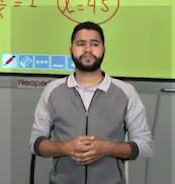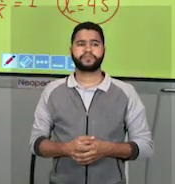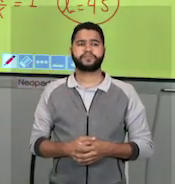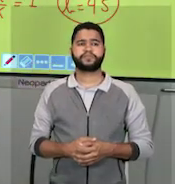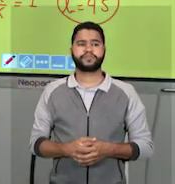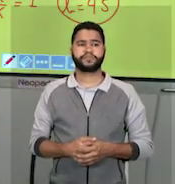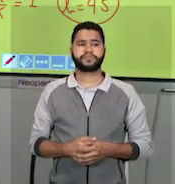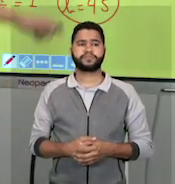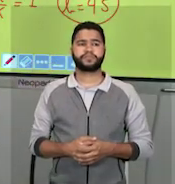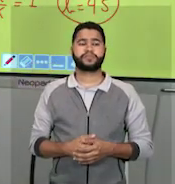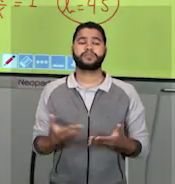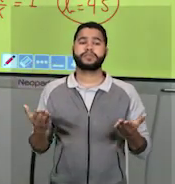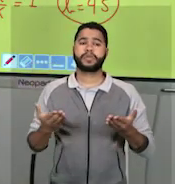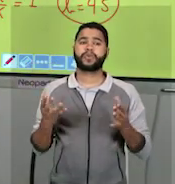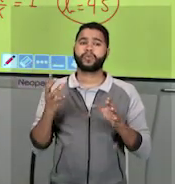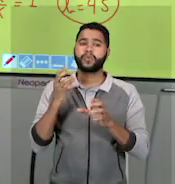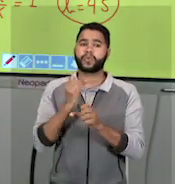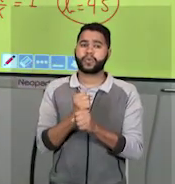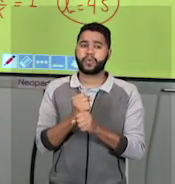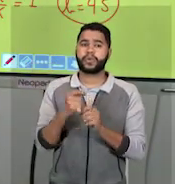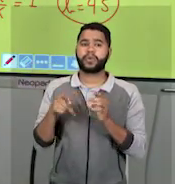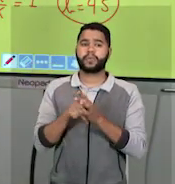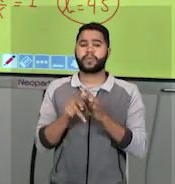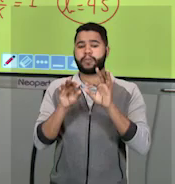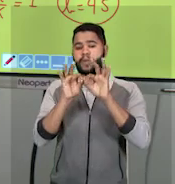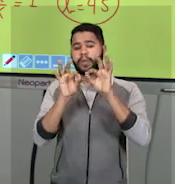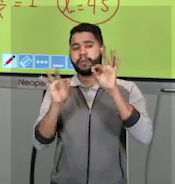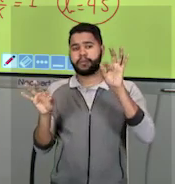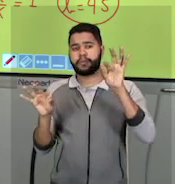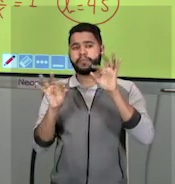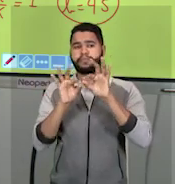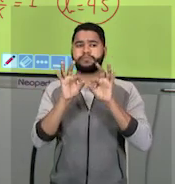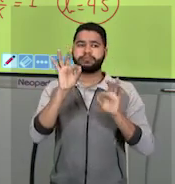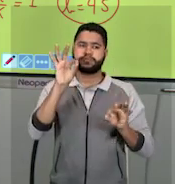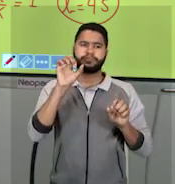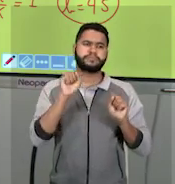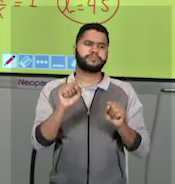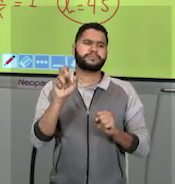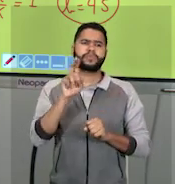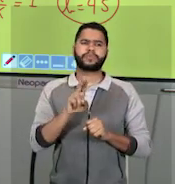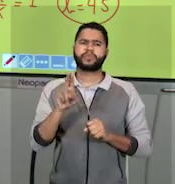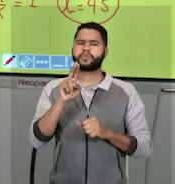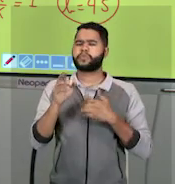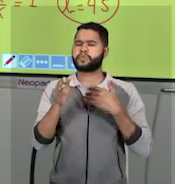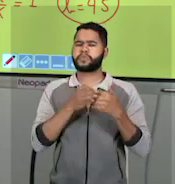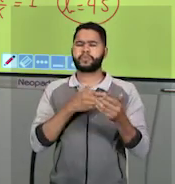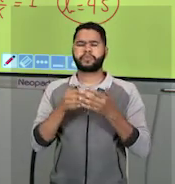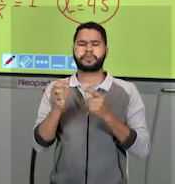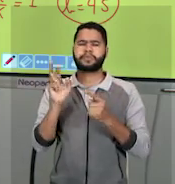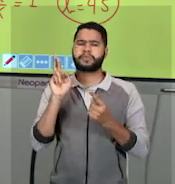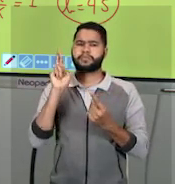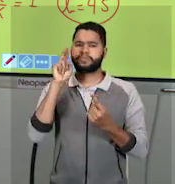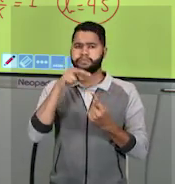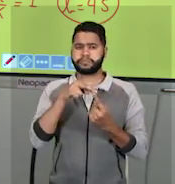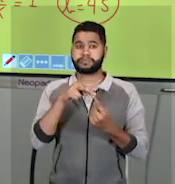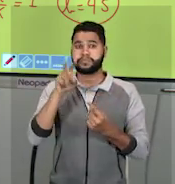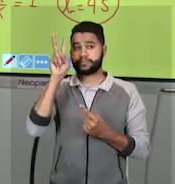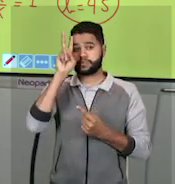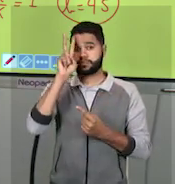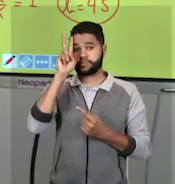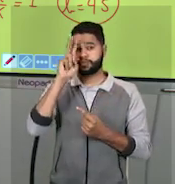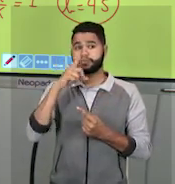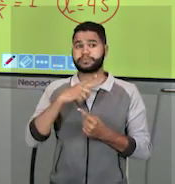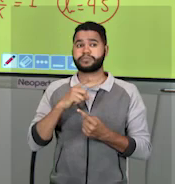E agora calcular as medidas dos catetos desse triângulo. Aí você pode utilizar qualquer referência, lembrando que eu